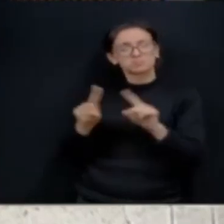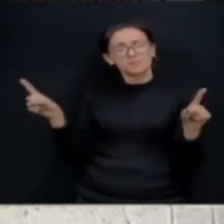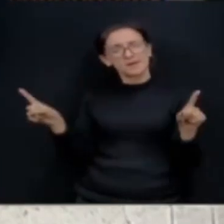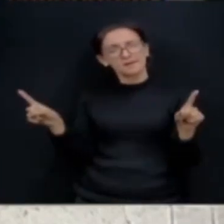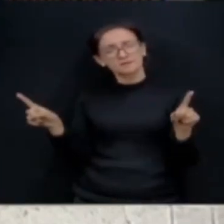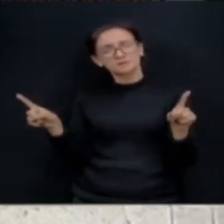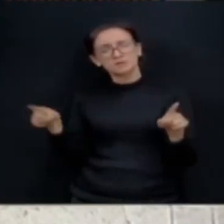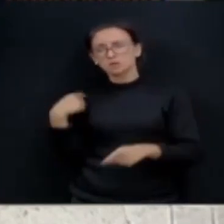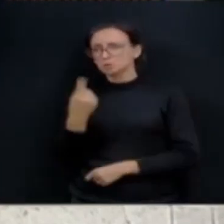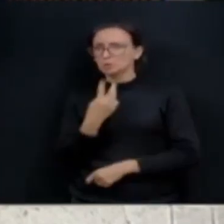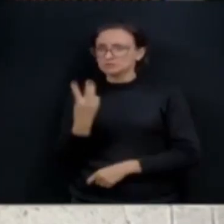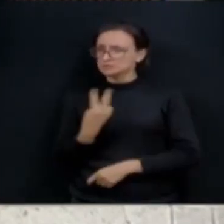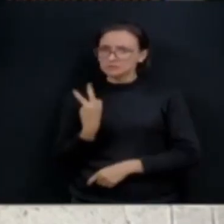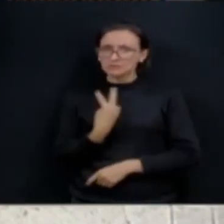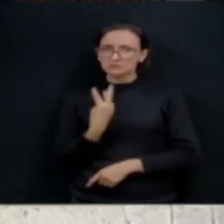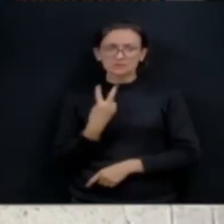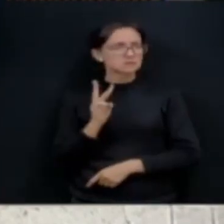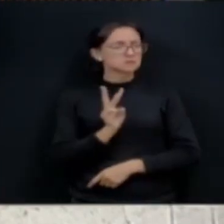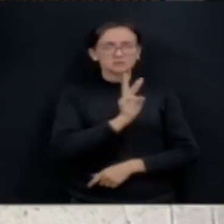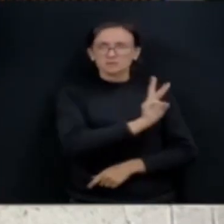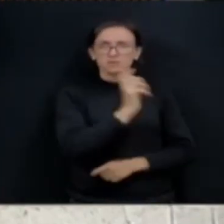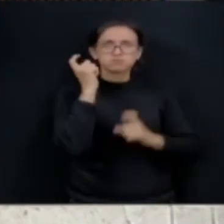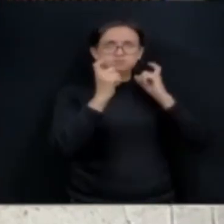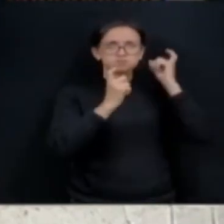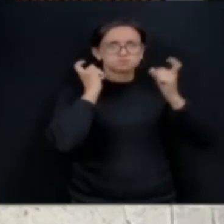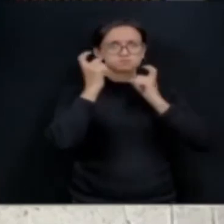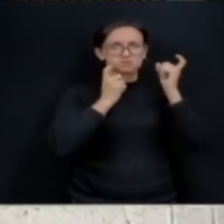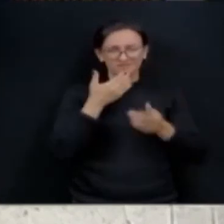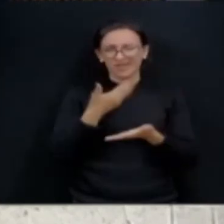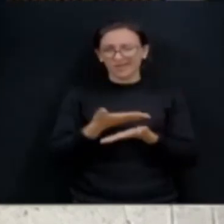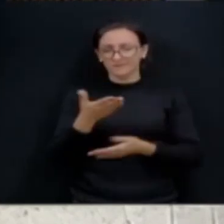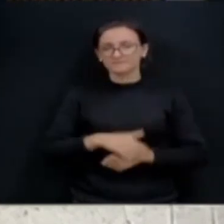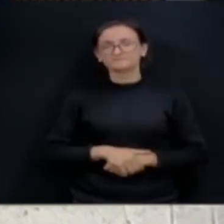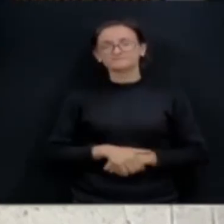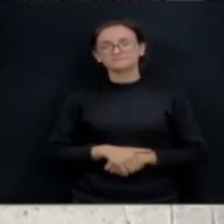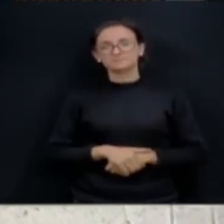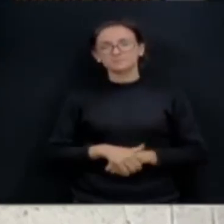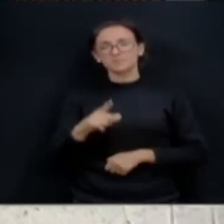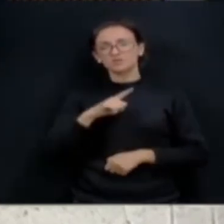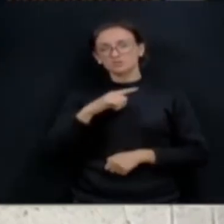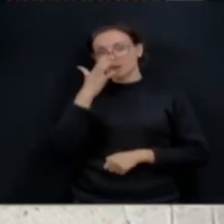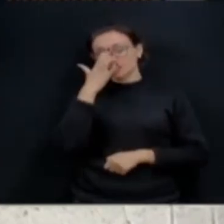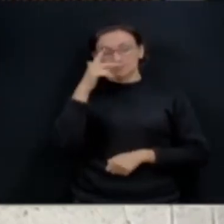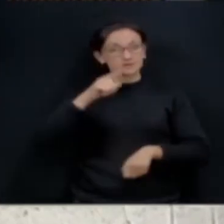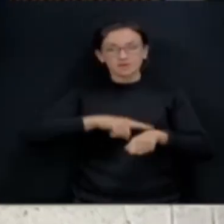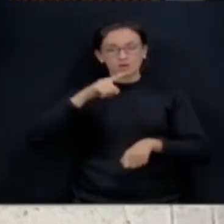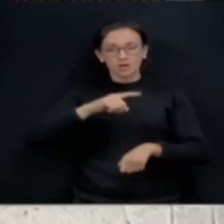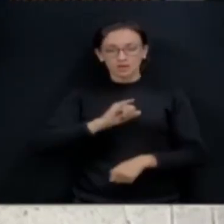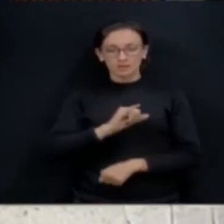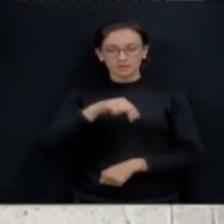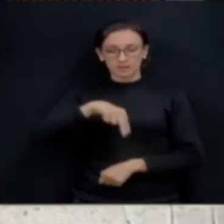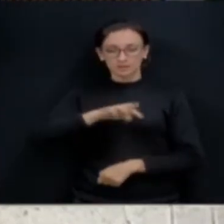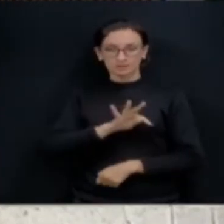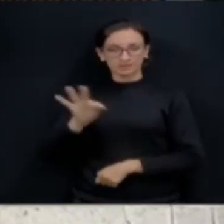lá preocupadíssimos. E pasmem, ao sairmos de lá, fomos surpreendidos com a notícia da NTT, que